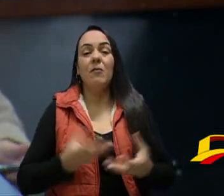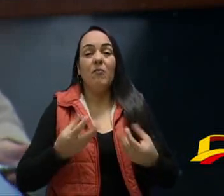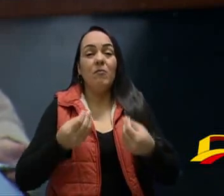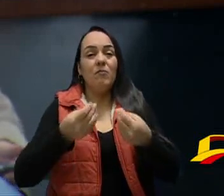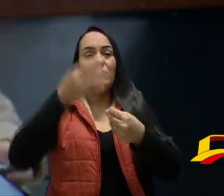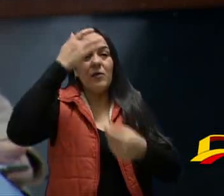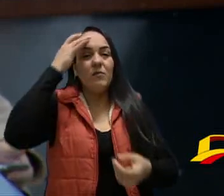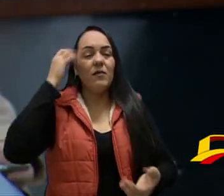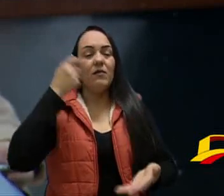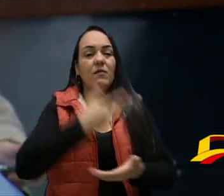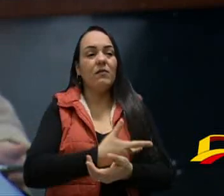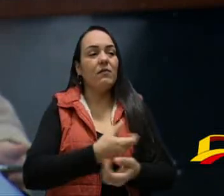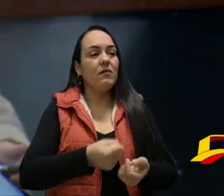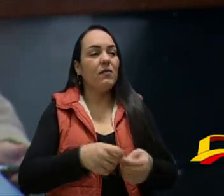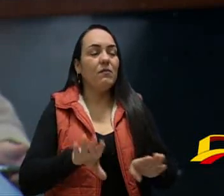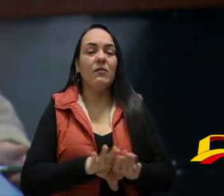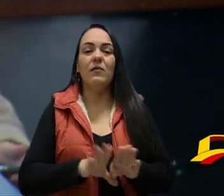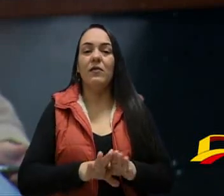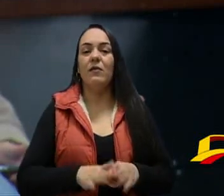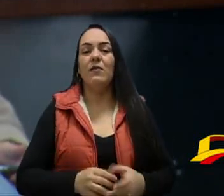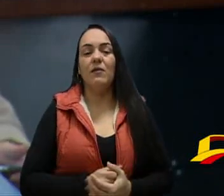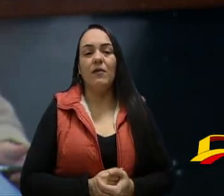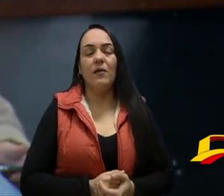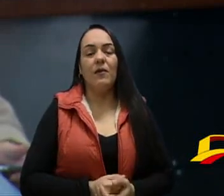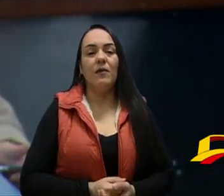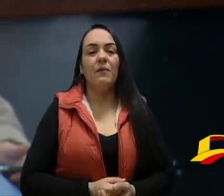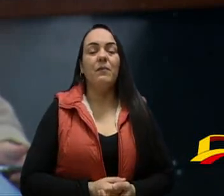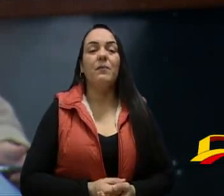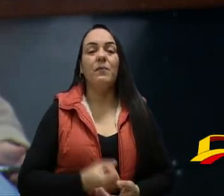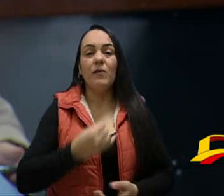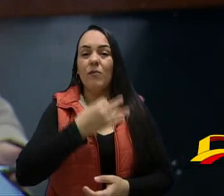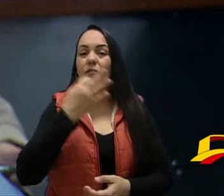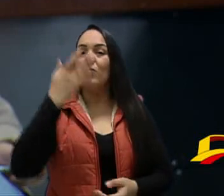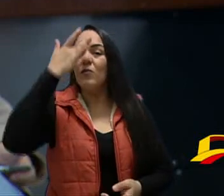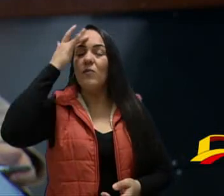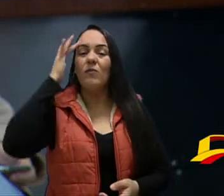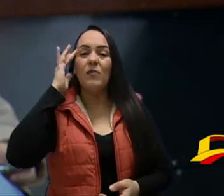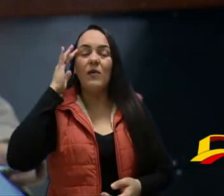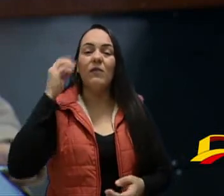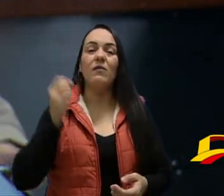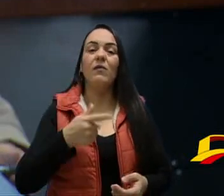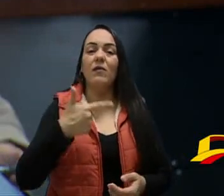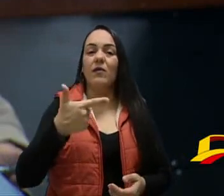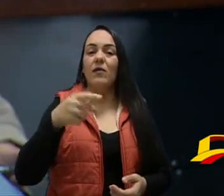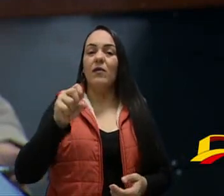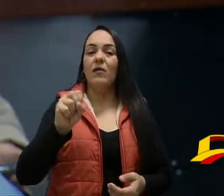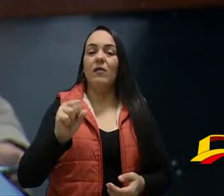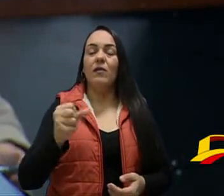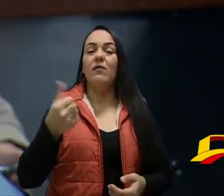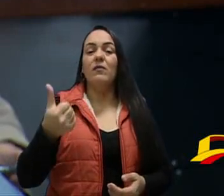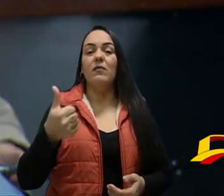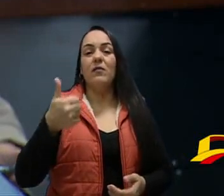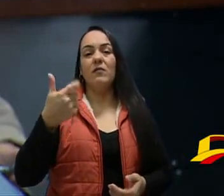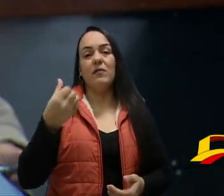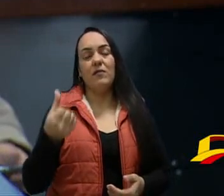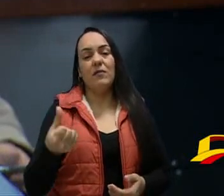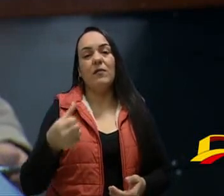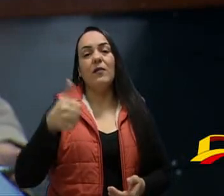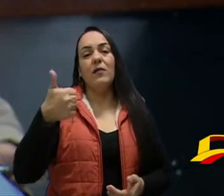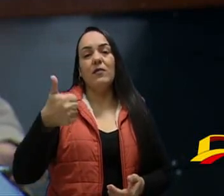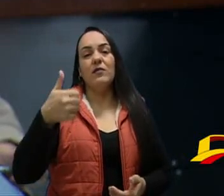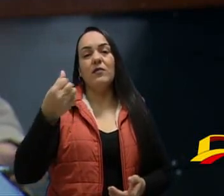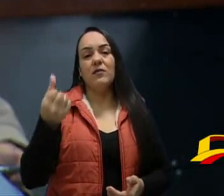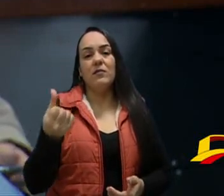testagem porque assim todo todo o quantitativo de testes que foi 16 mil que a gente recebeu do ministério